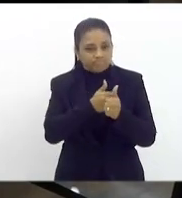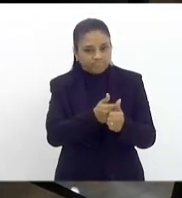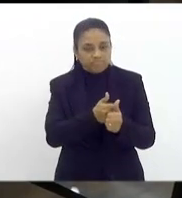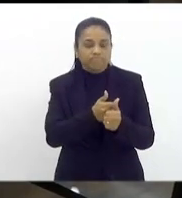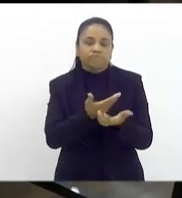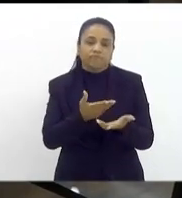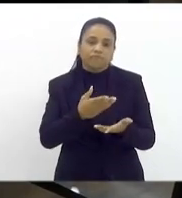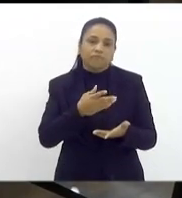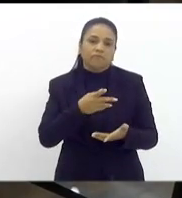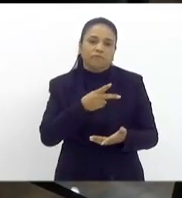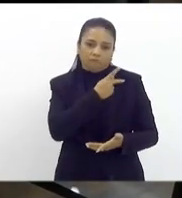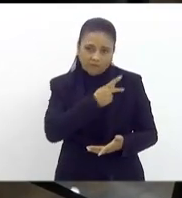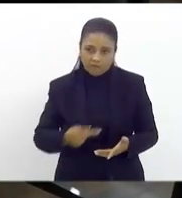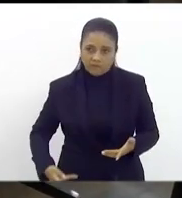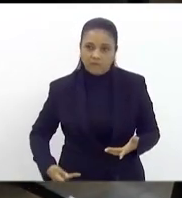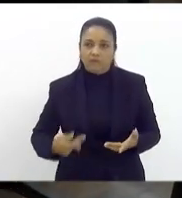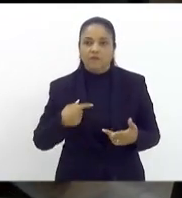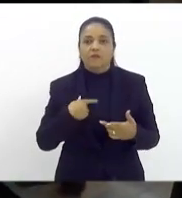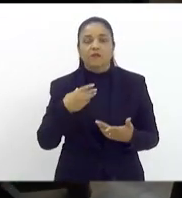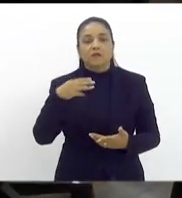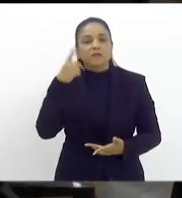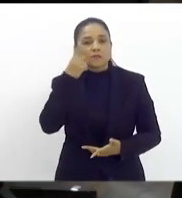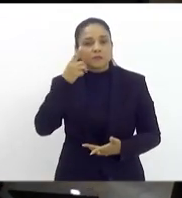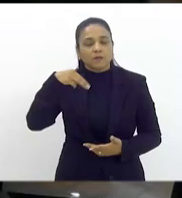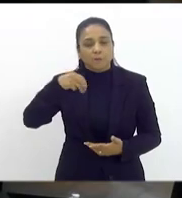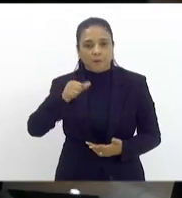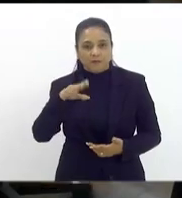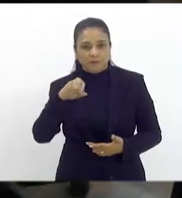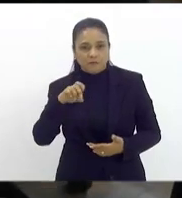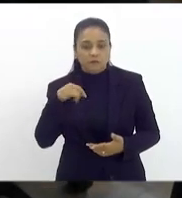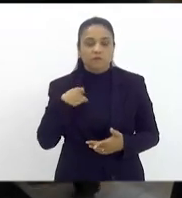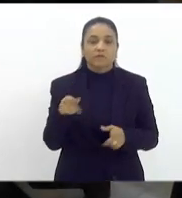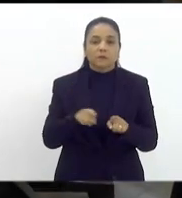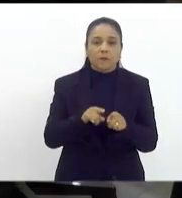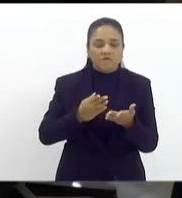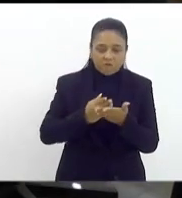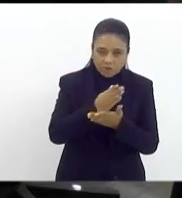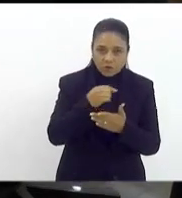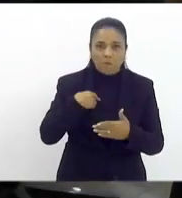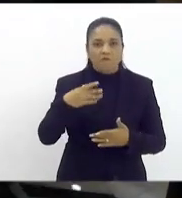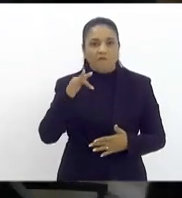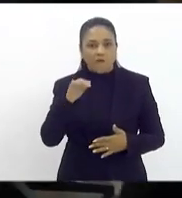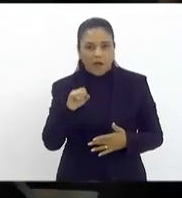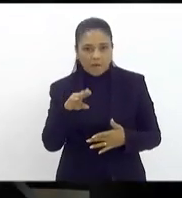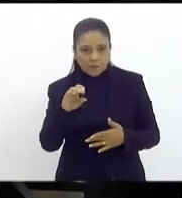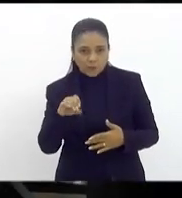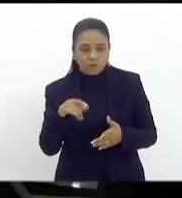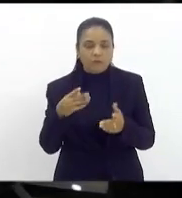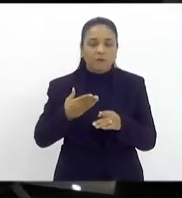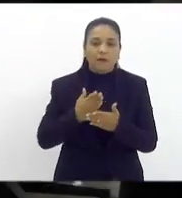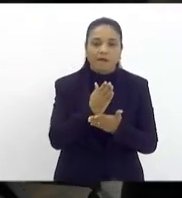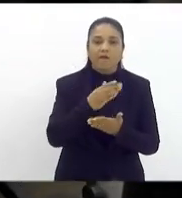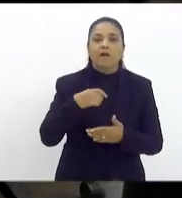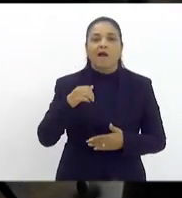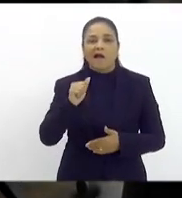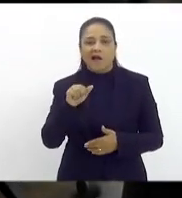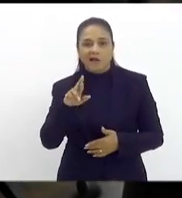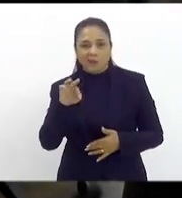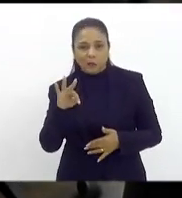presidente. Deputado Carlos Macedo. Favorável, presidente. Deputado Fábio. Favorável. Deputado Arthur. Favorável.